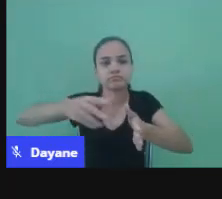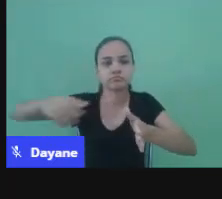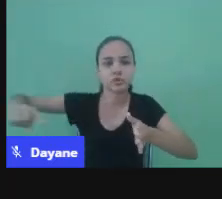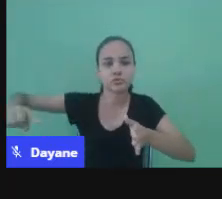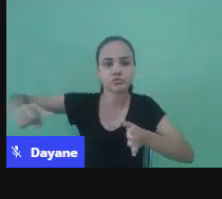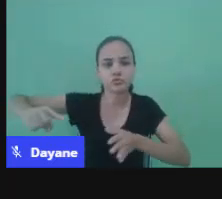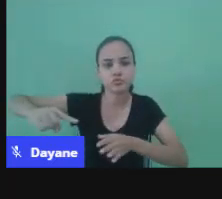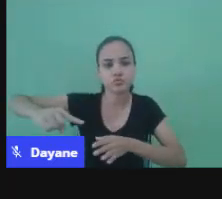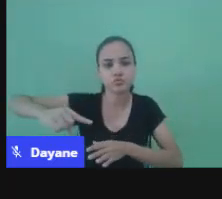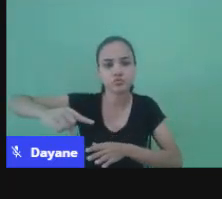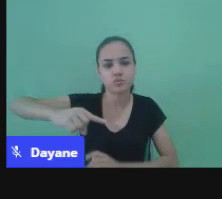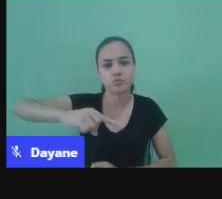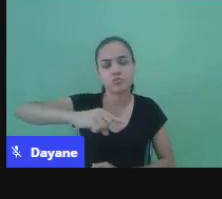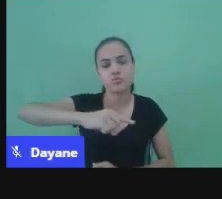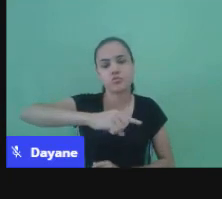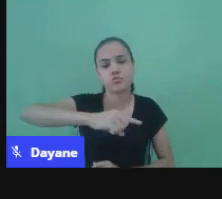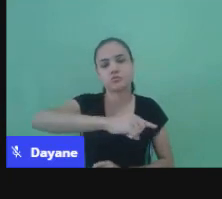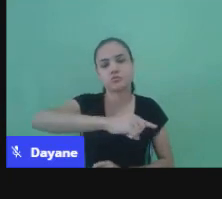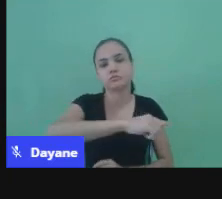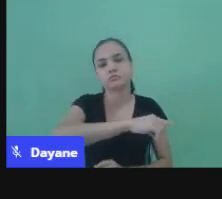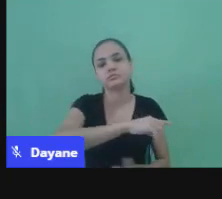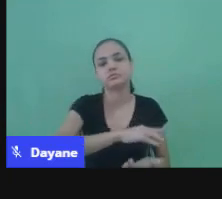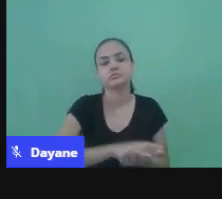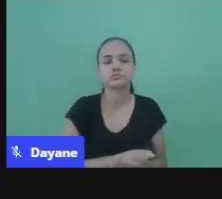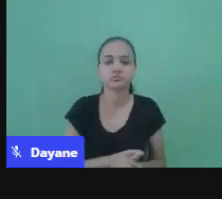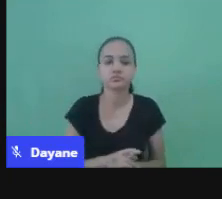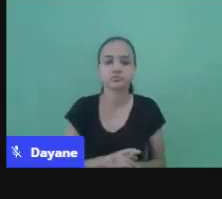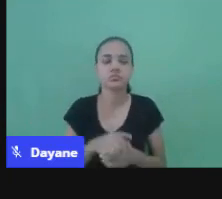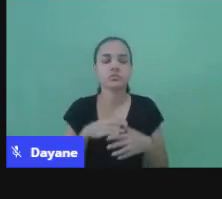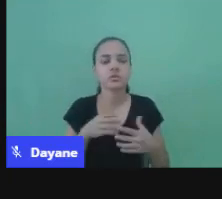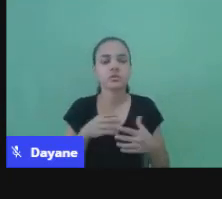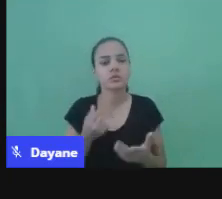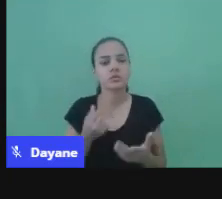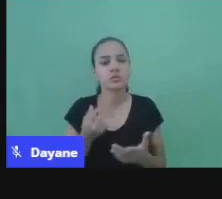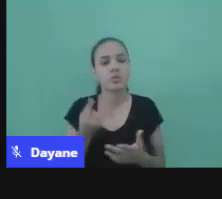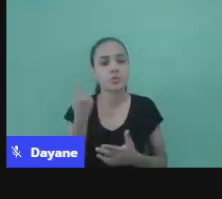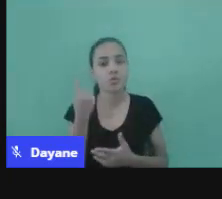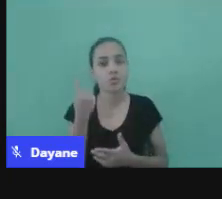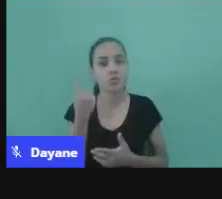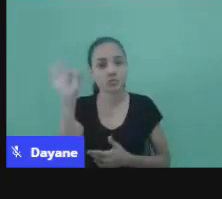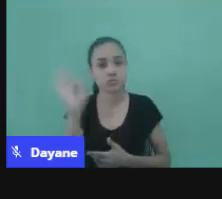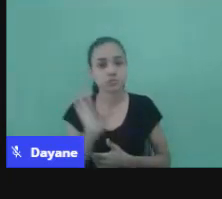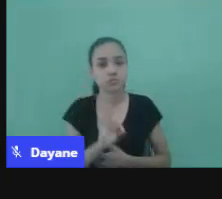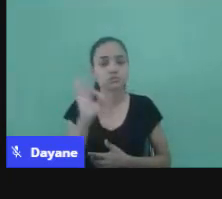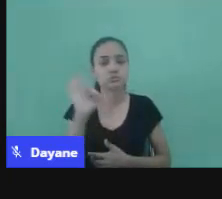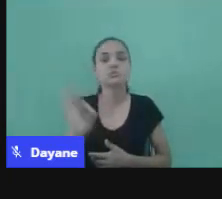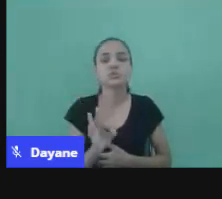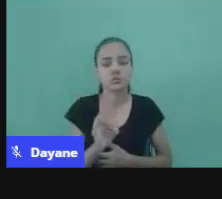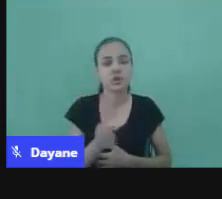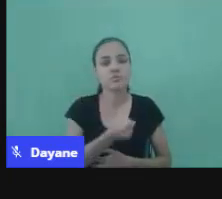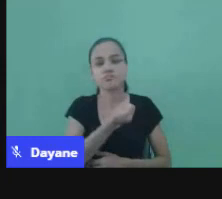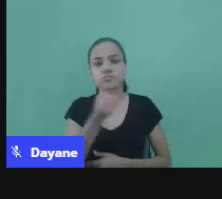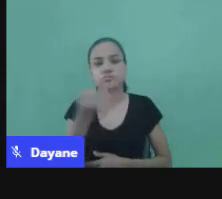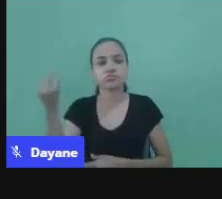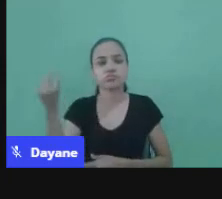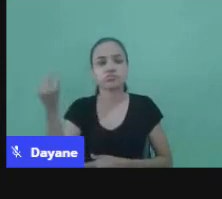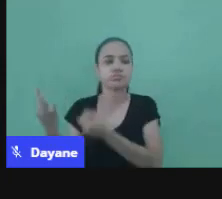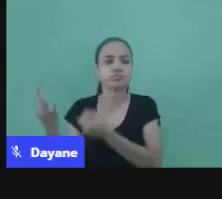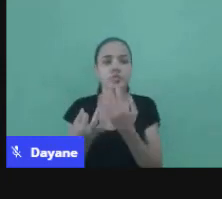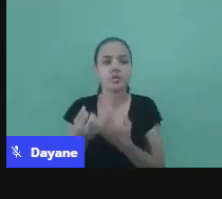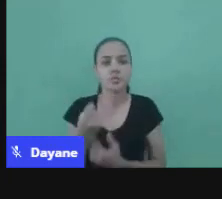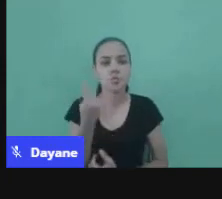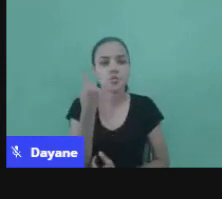nosso trabalho atravessou só 1% das vezes. Então, isso é uma grande razão pelo qual está sendo